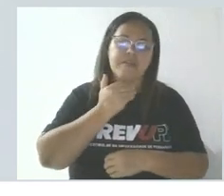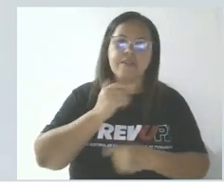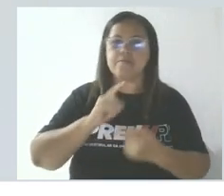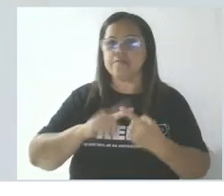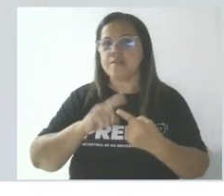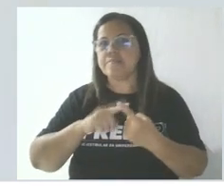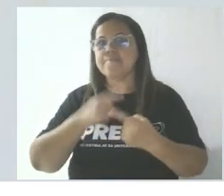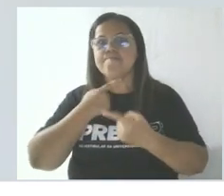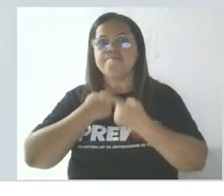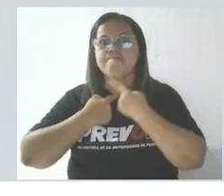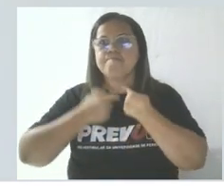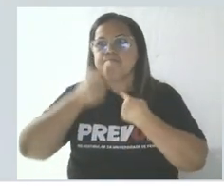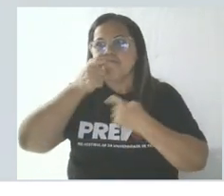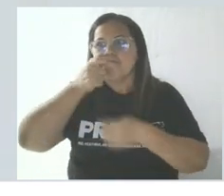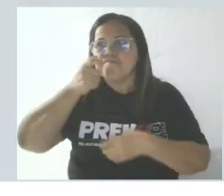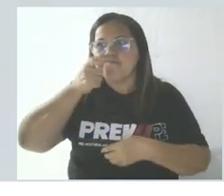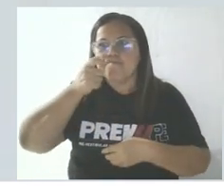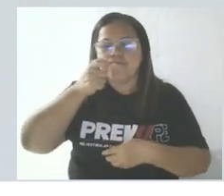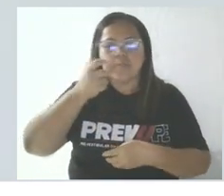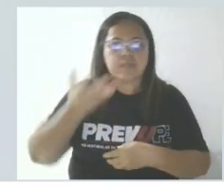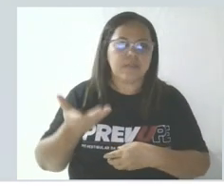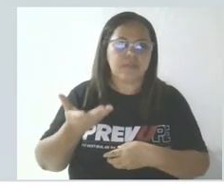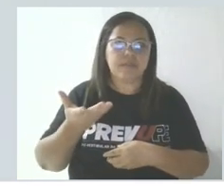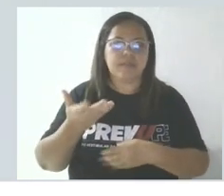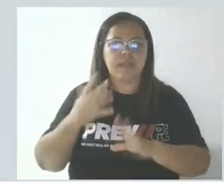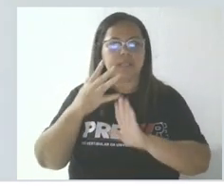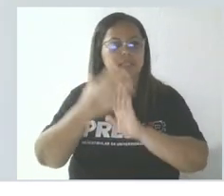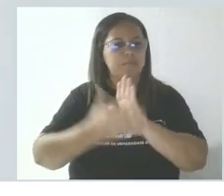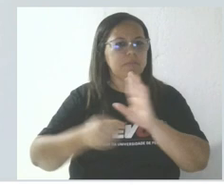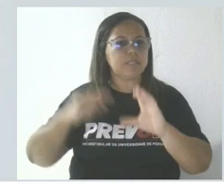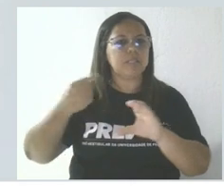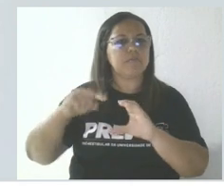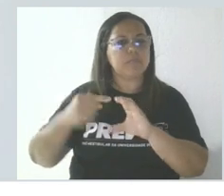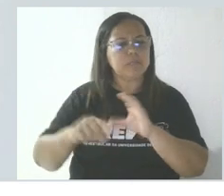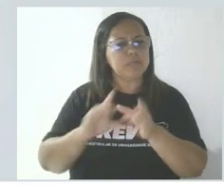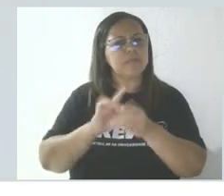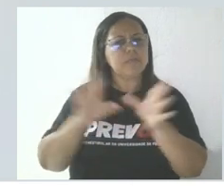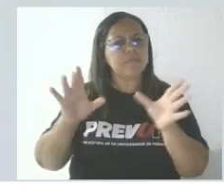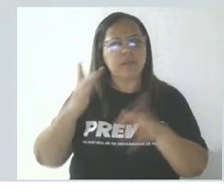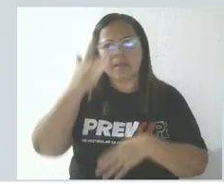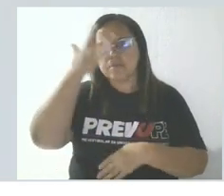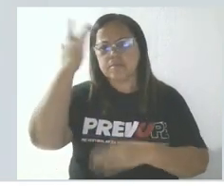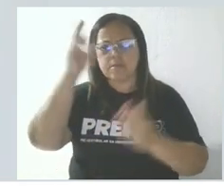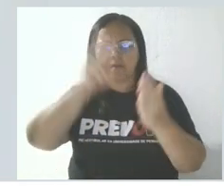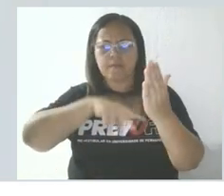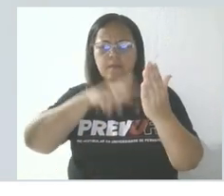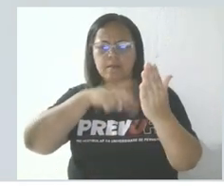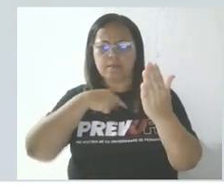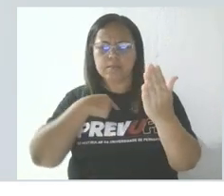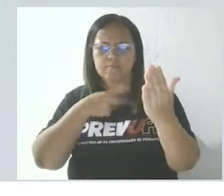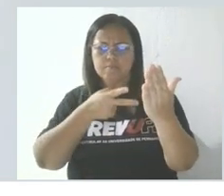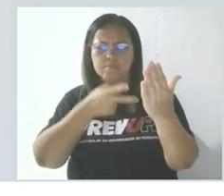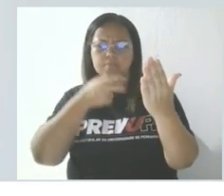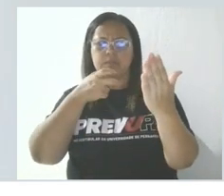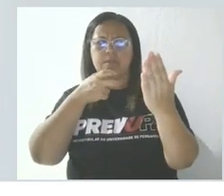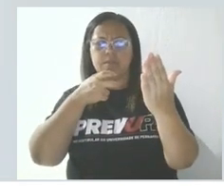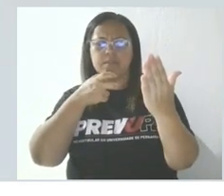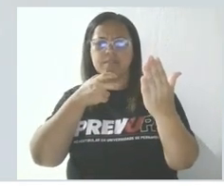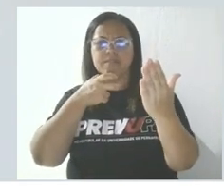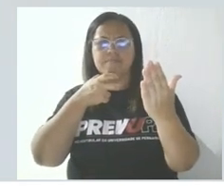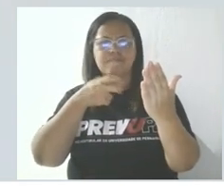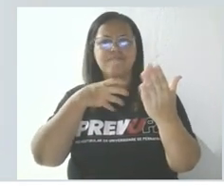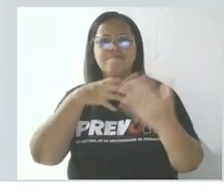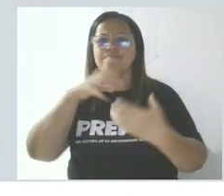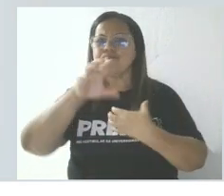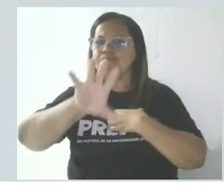né Essa abordagem psicológica profunda possibilitava que os leitores se identificassem com os personagens gerando uma